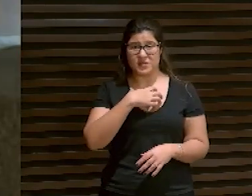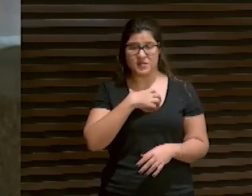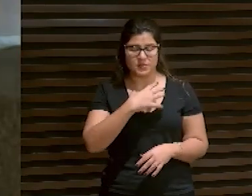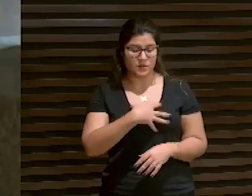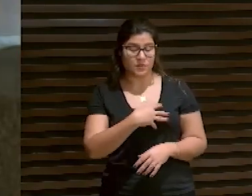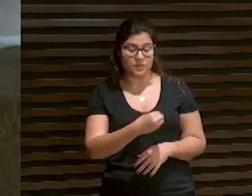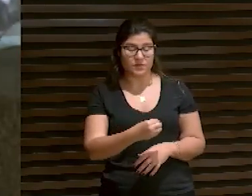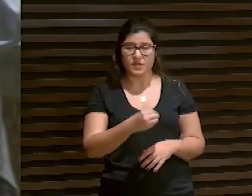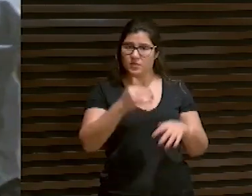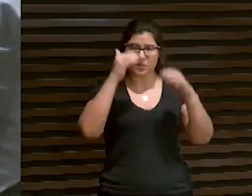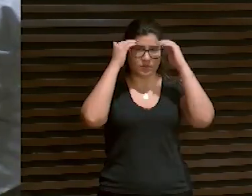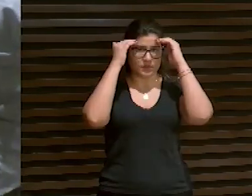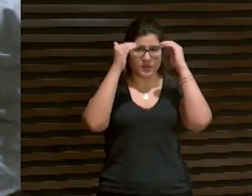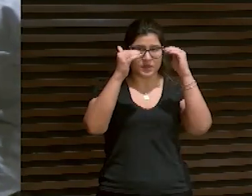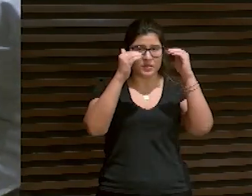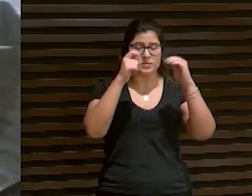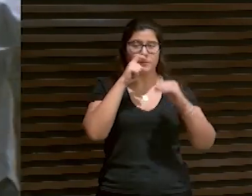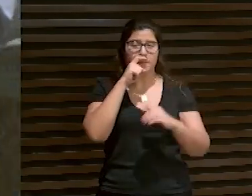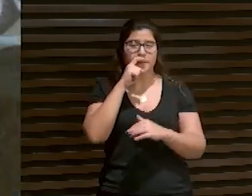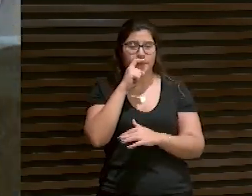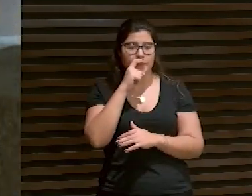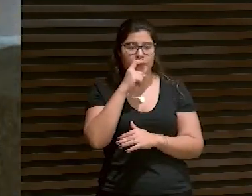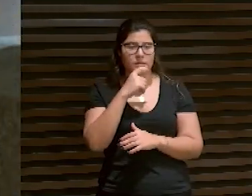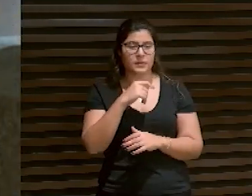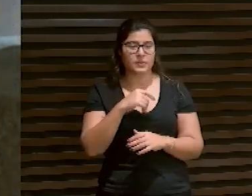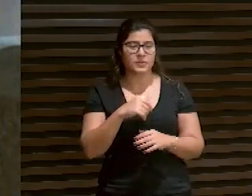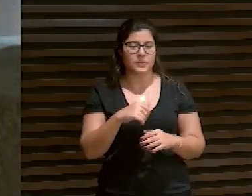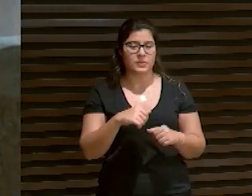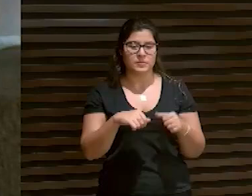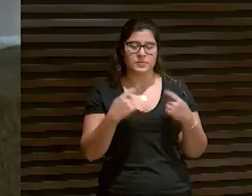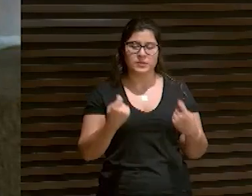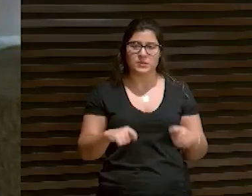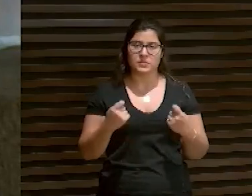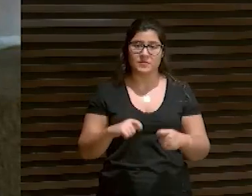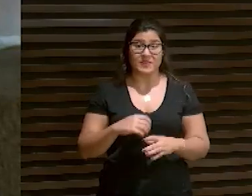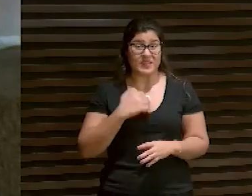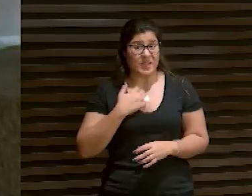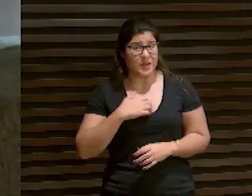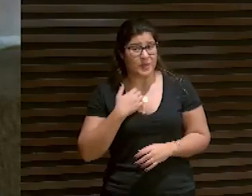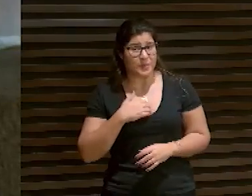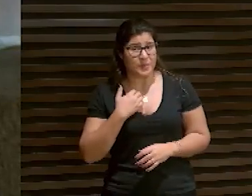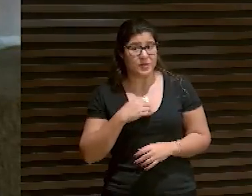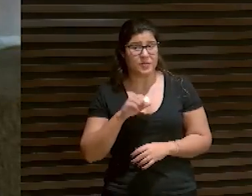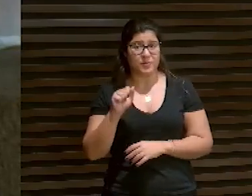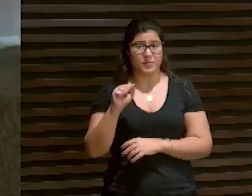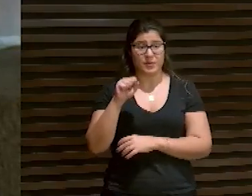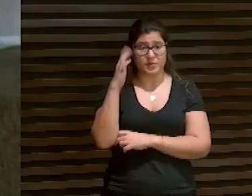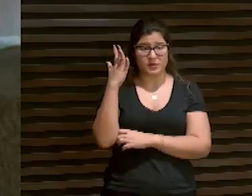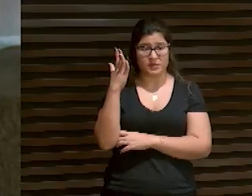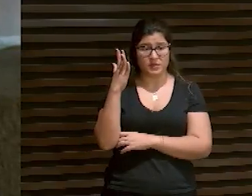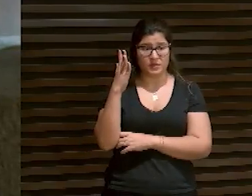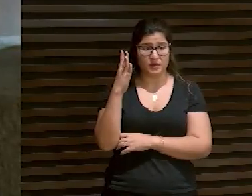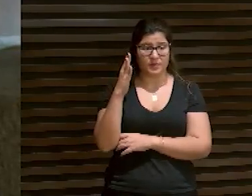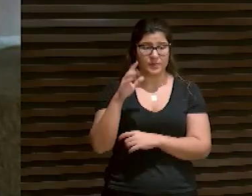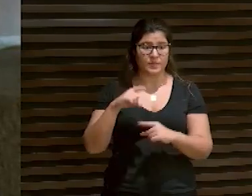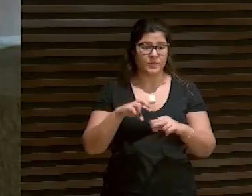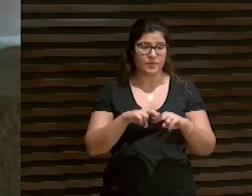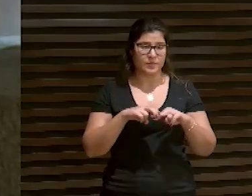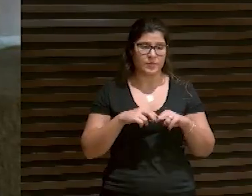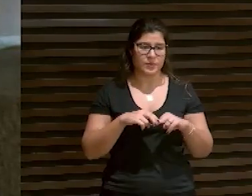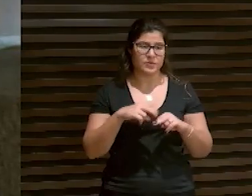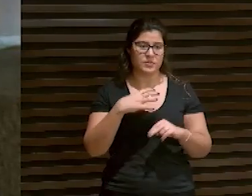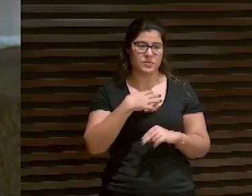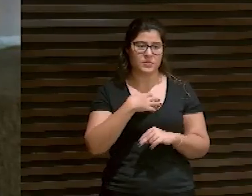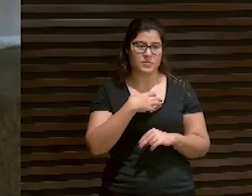desobediente, o pai deveria se irar pela situação, porque o filho desobedeceu e o pai não quer que o filho seja prejudicado. Porém,